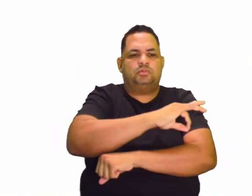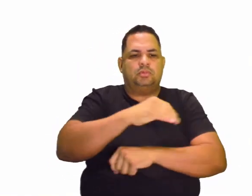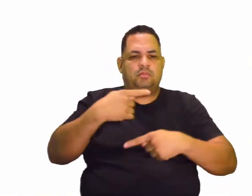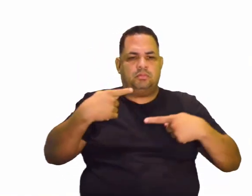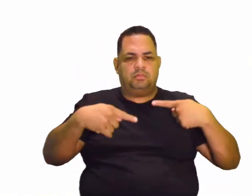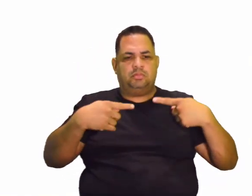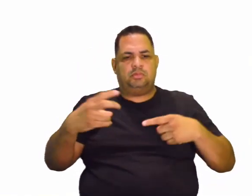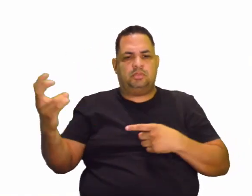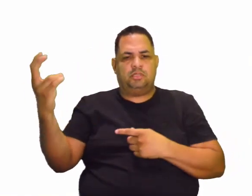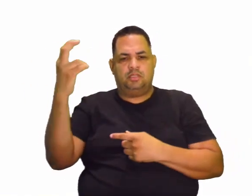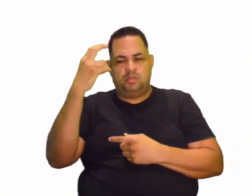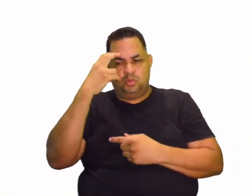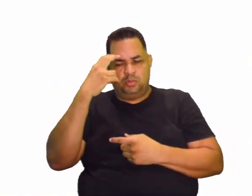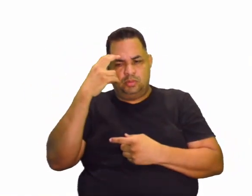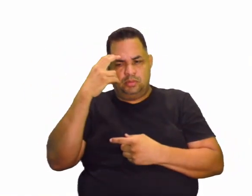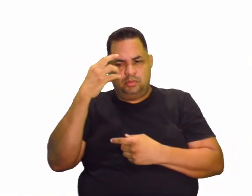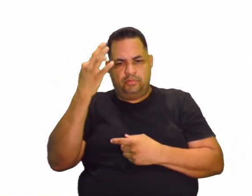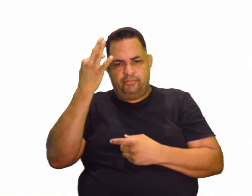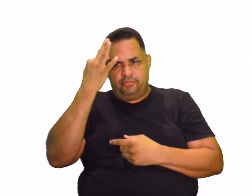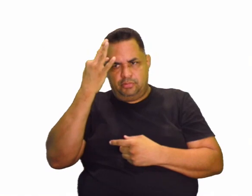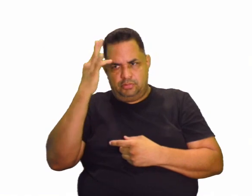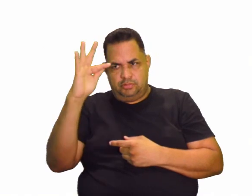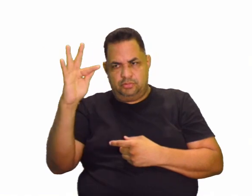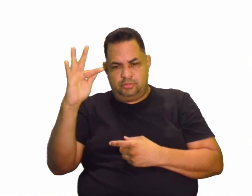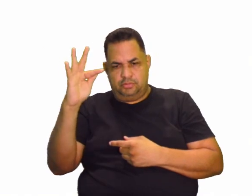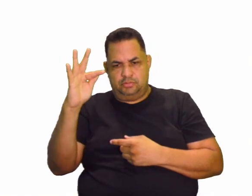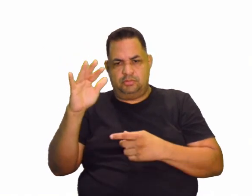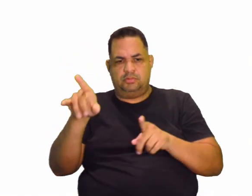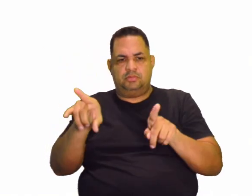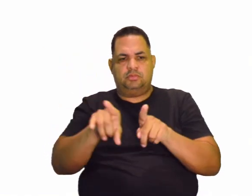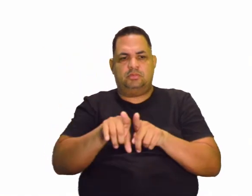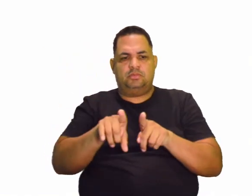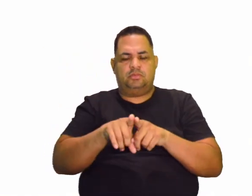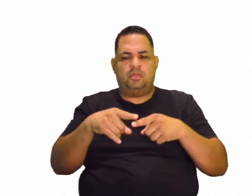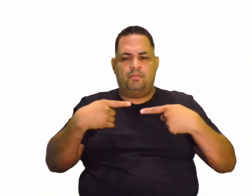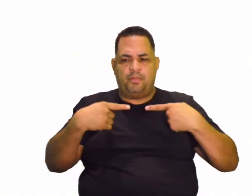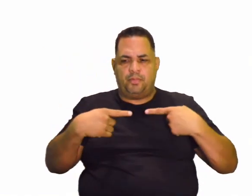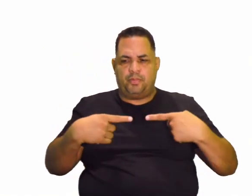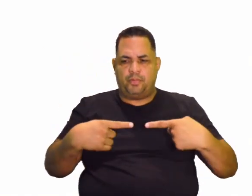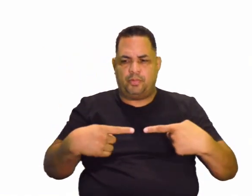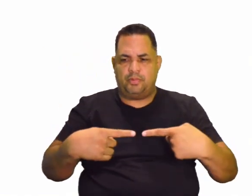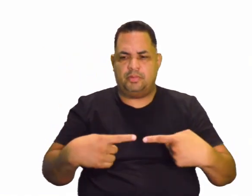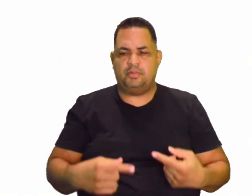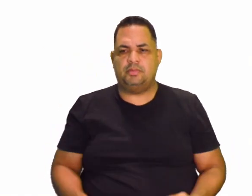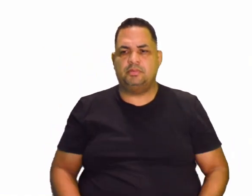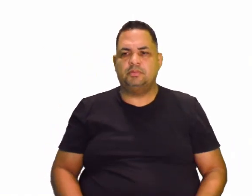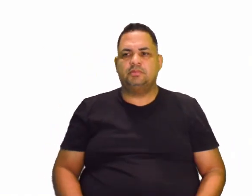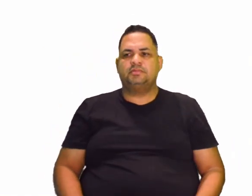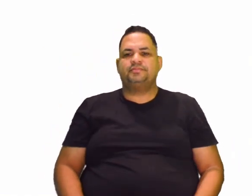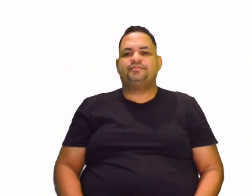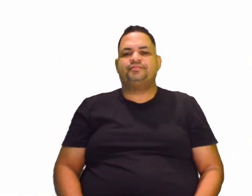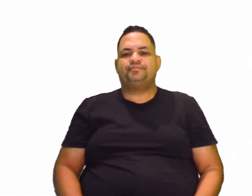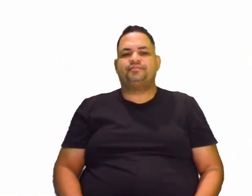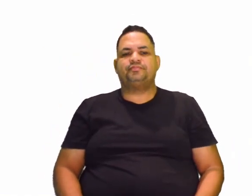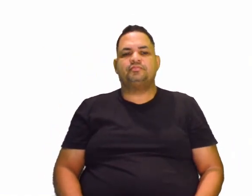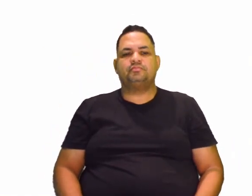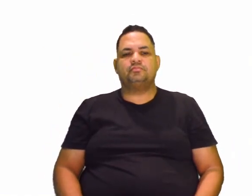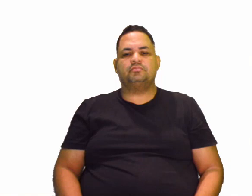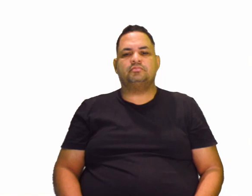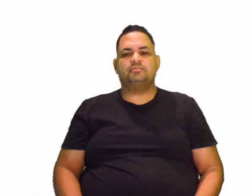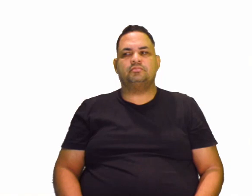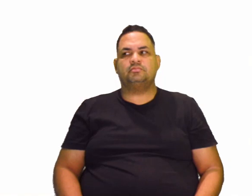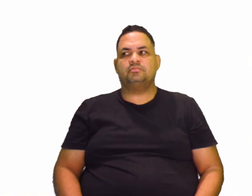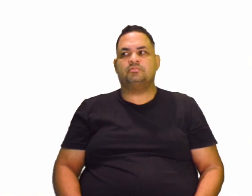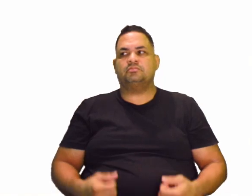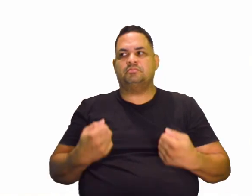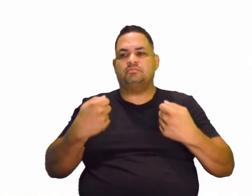na política, cultura, filosofia e nas guerras. Então, olha o quanto o